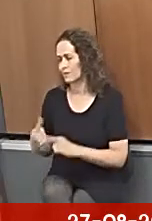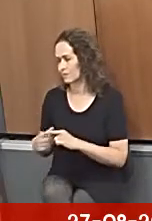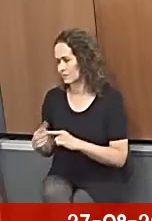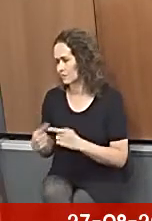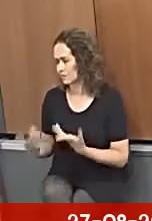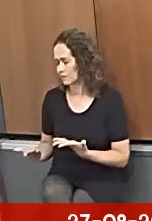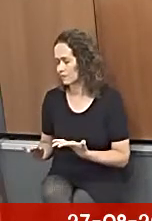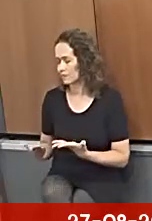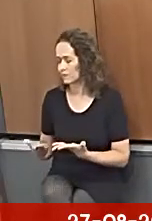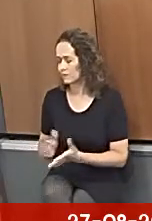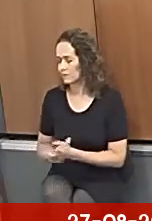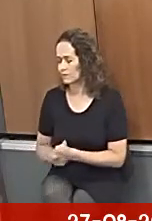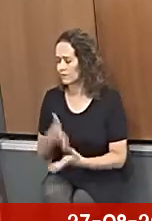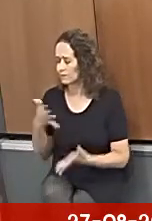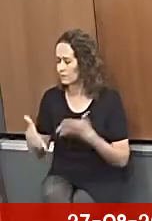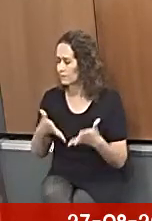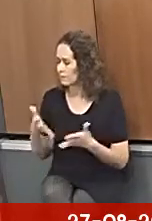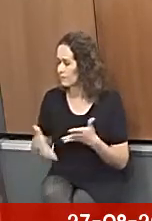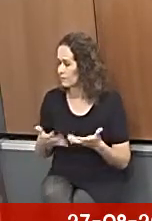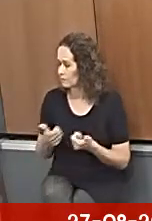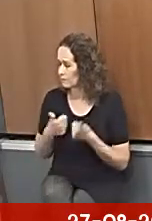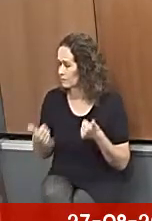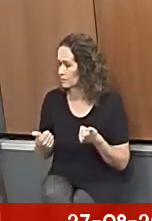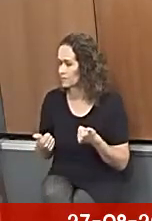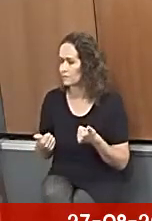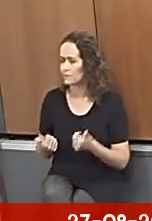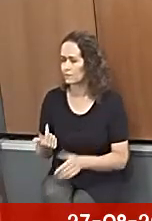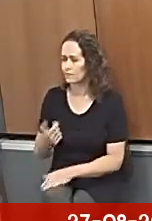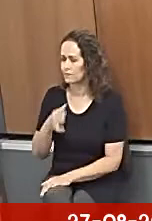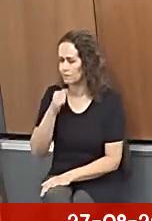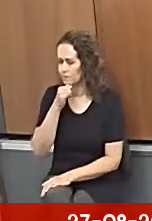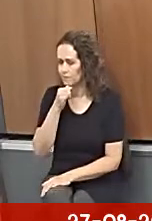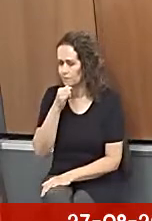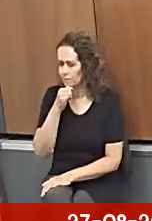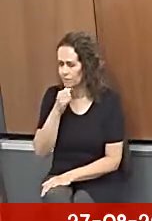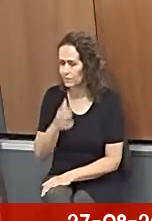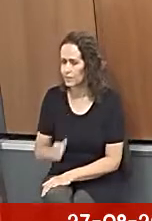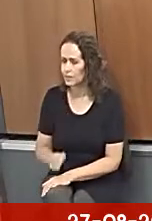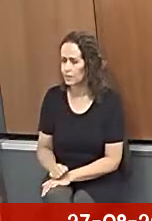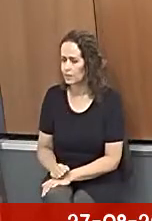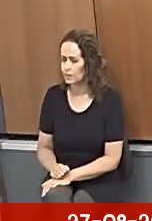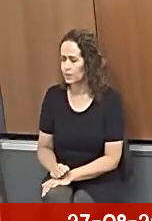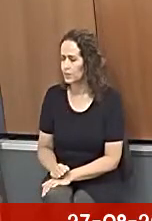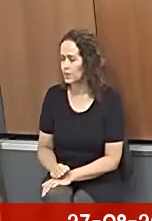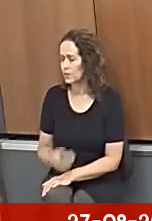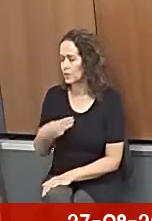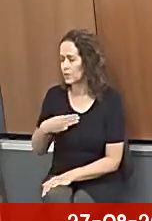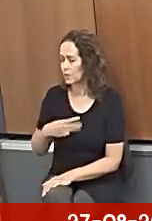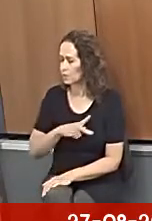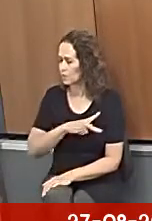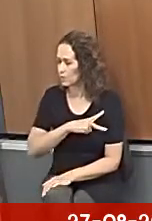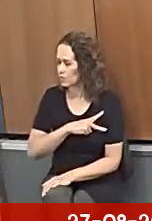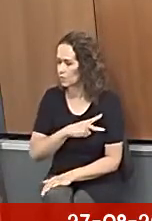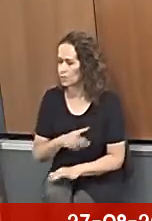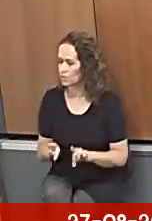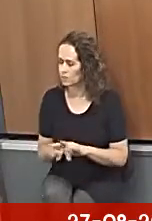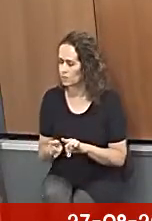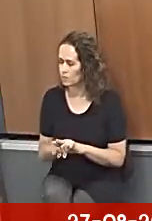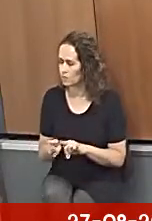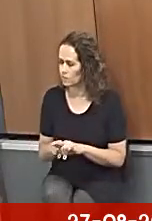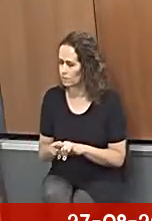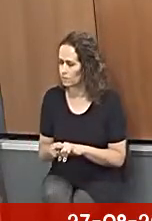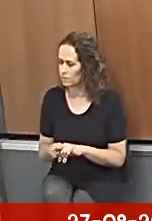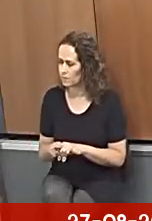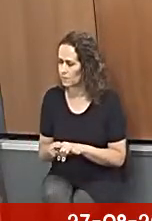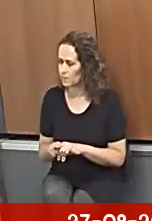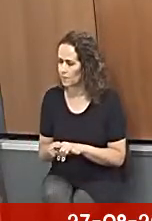discurso é como se eu bem colocou é o desconheço essa ação civil pública do ministério público e serve também ele ele possui é